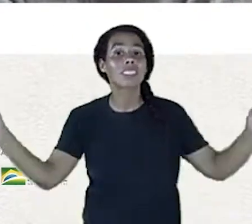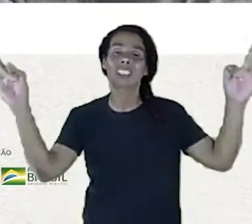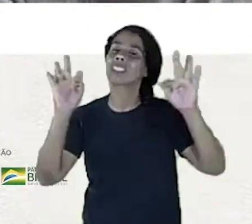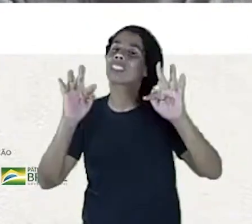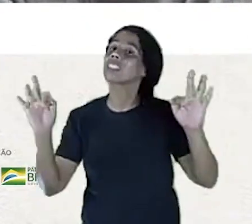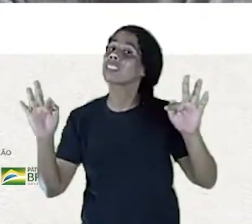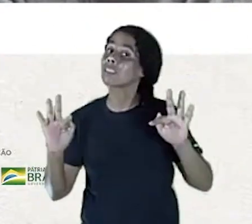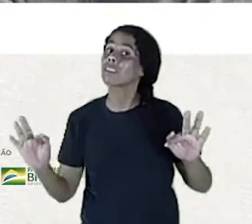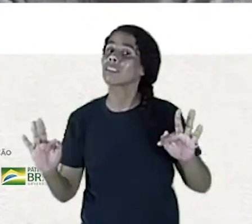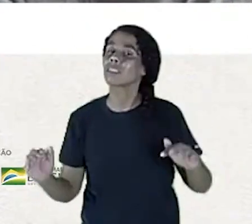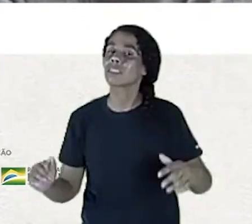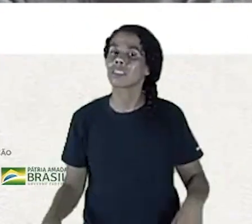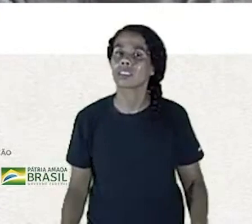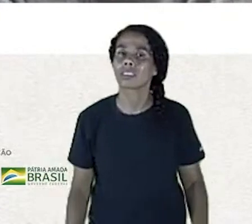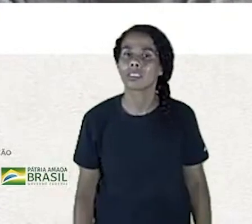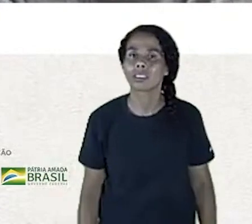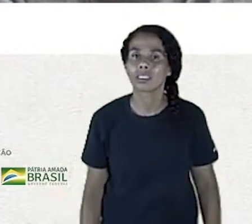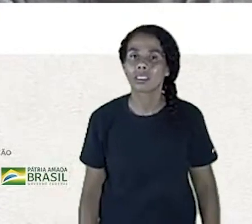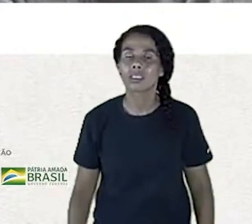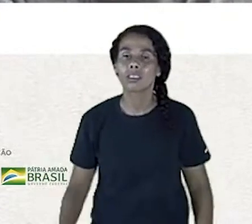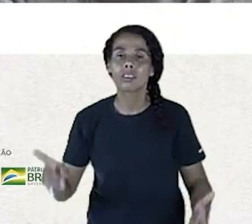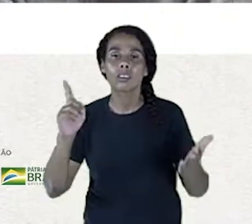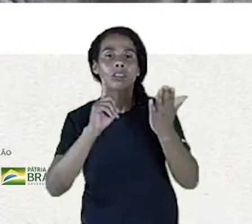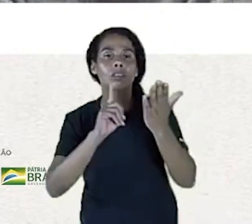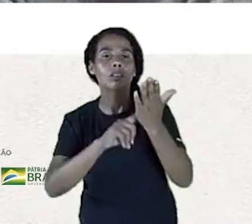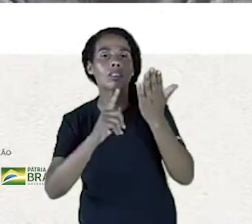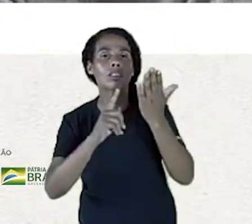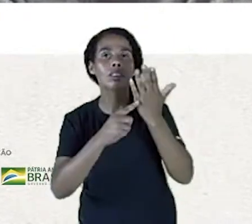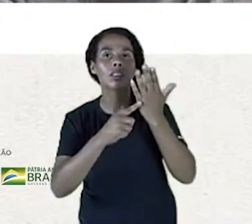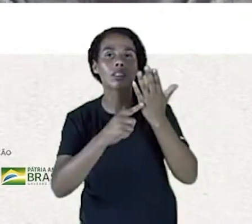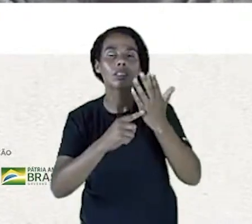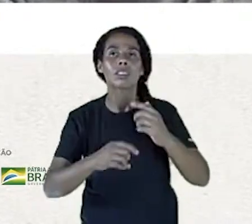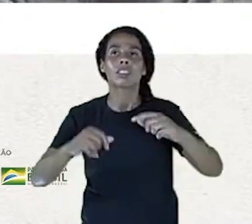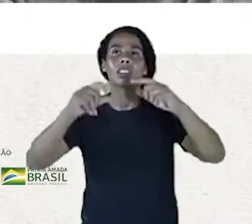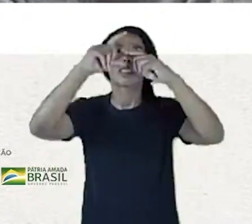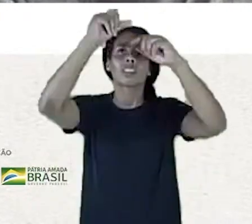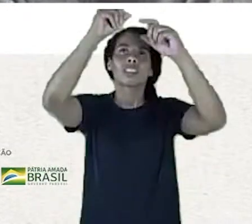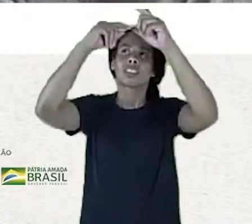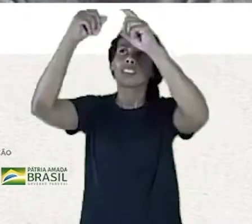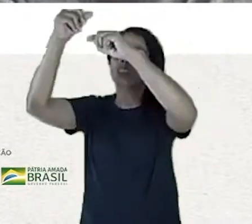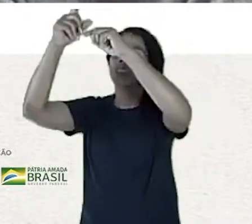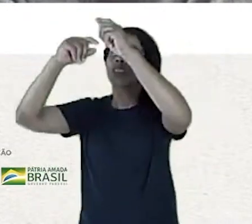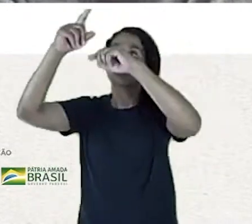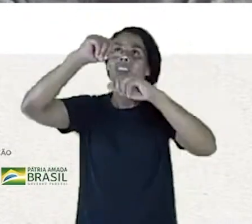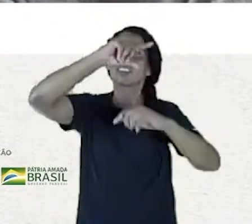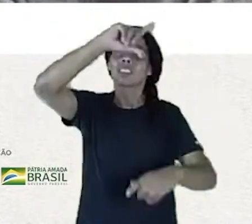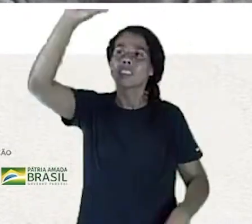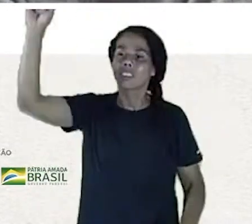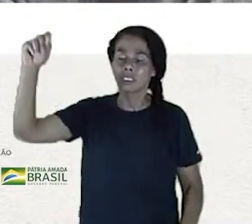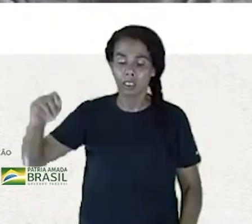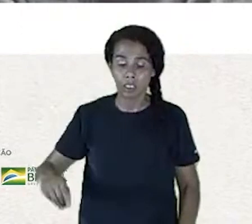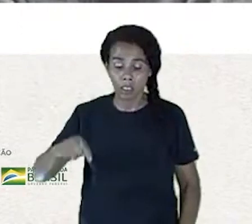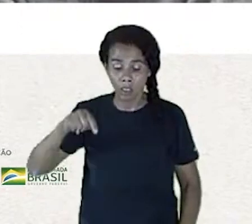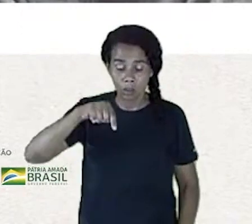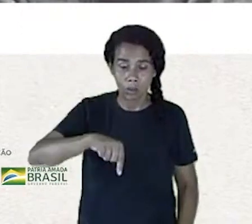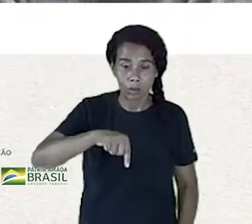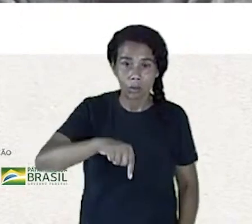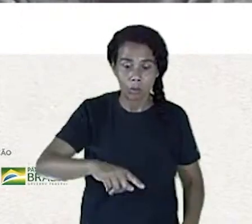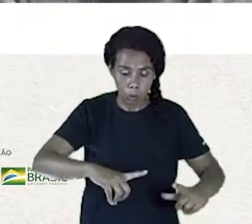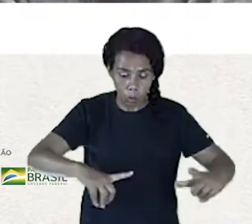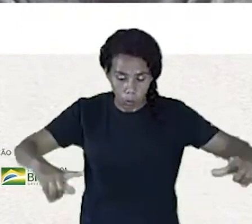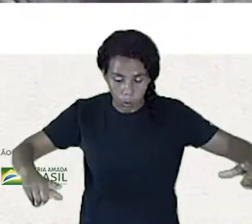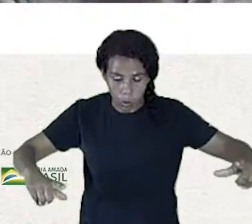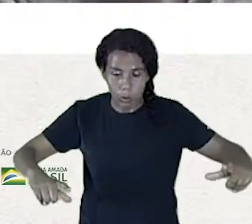e as estrelas cadentes e os buracos negros, enfim, tudo isso que foi possível